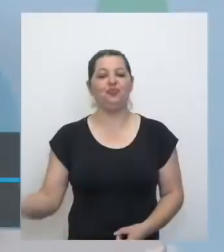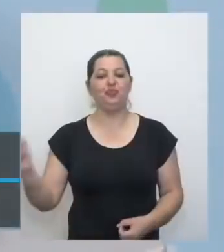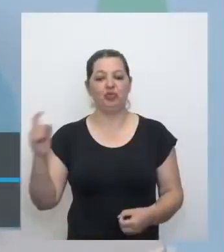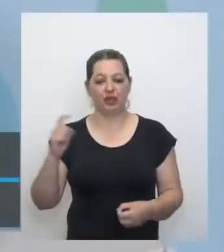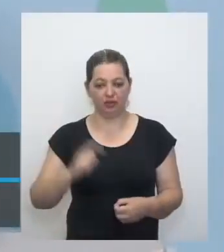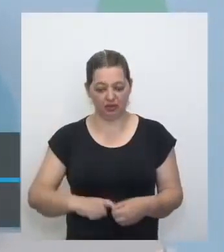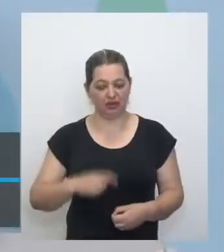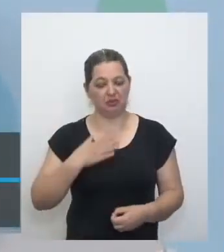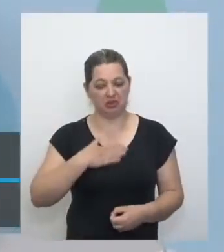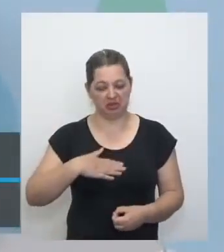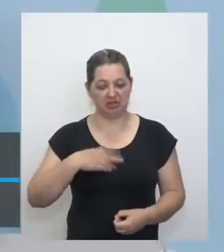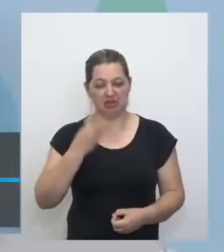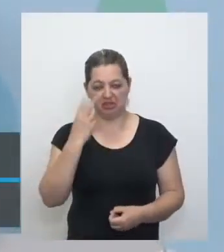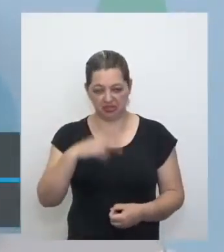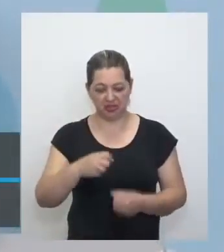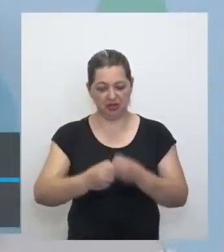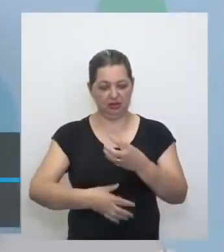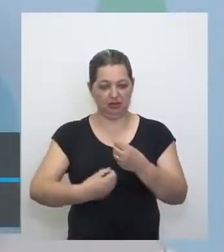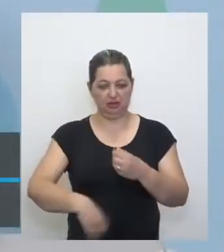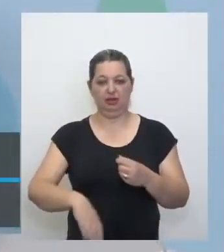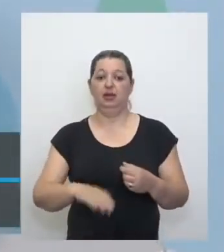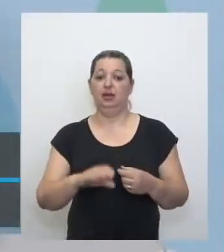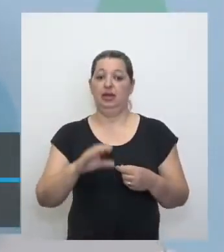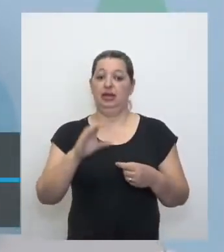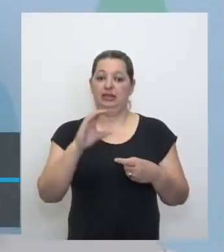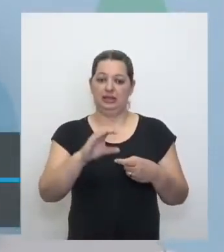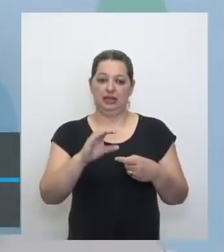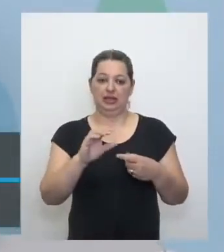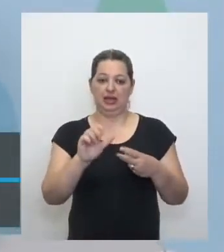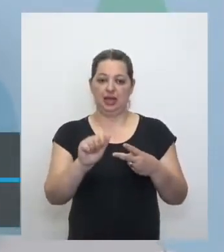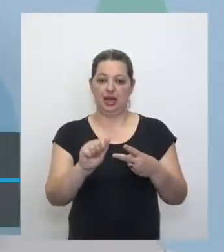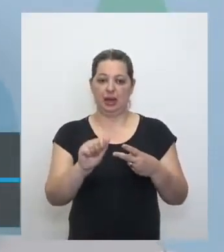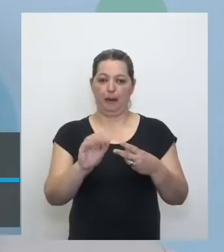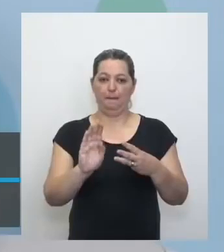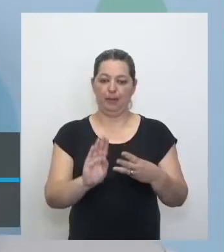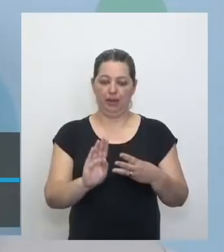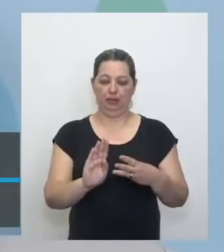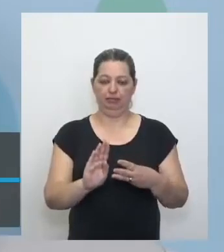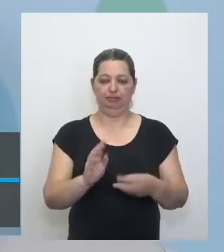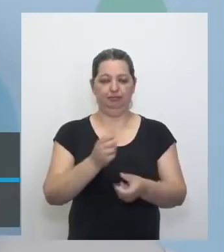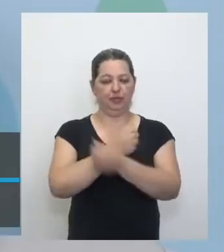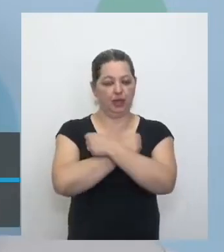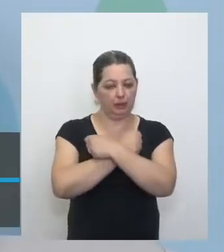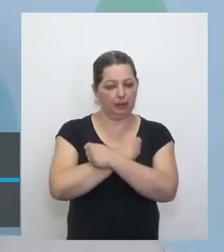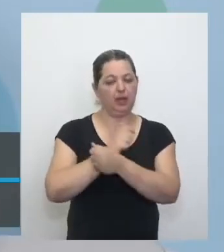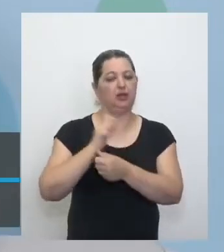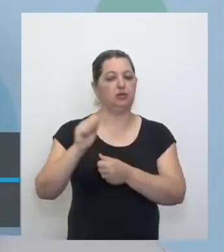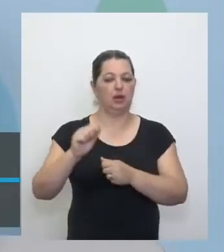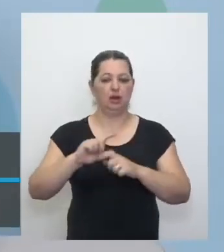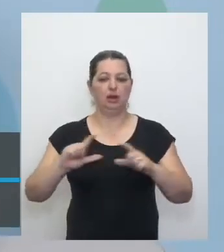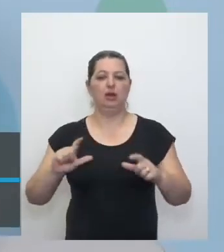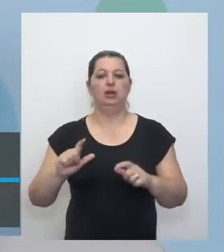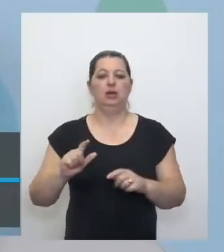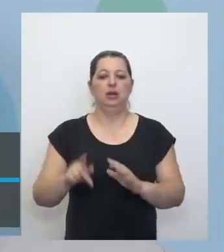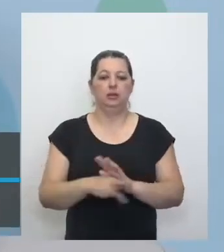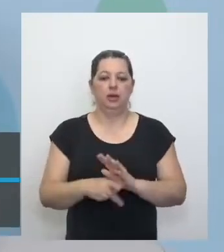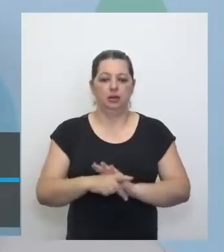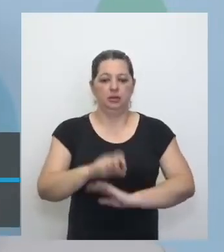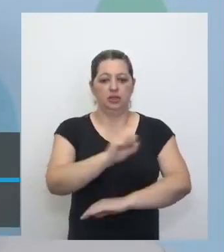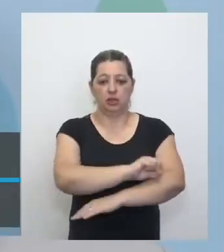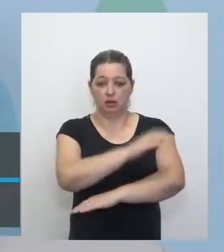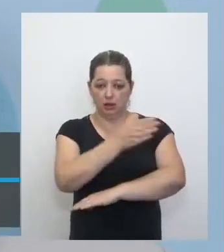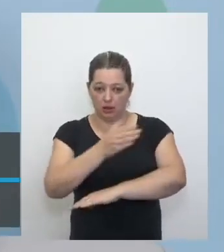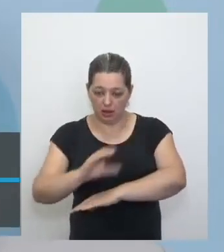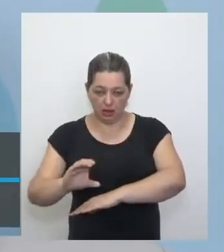Voltamos, gostei de ver. Vocês colocaram lá que é CAB. Então, um abraço pessoal de Araraquara, Itapeva, São Carlos,